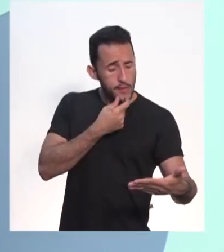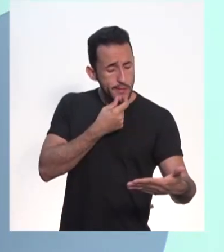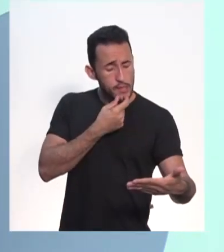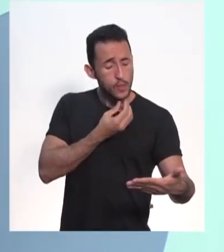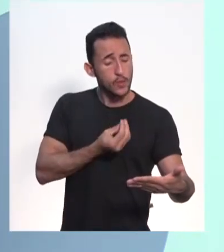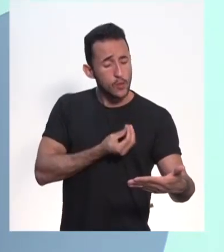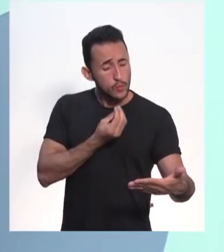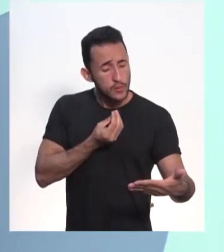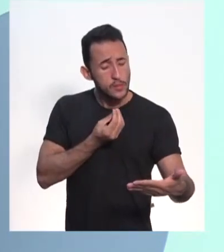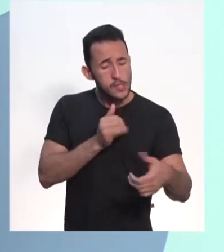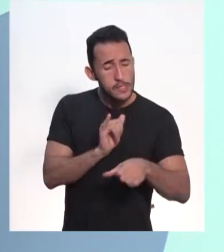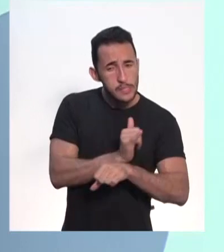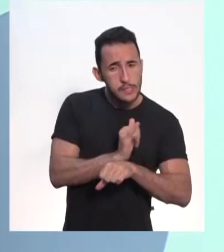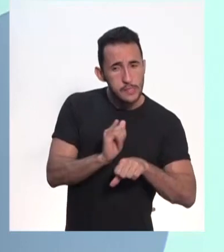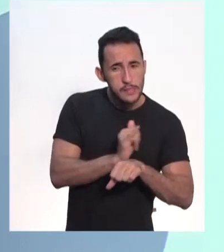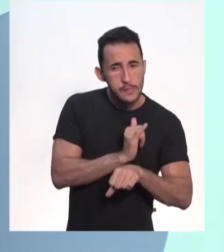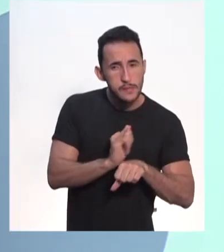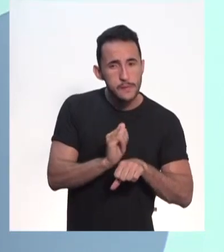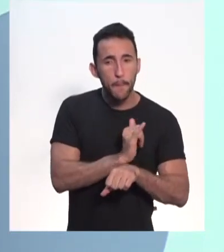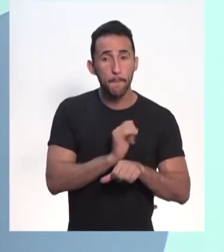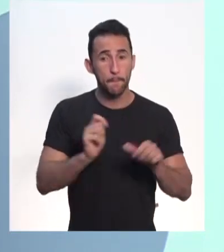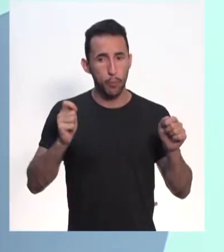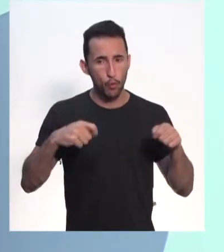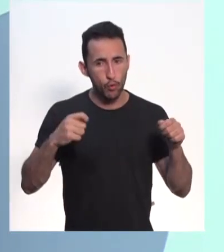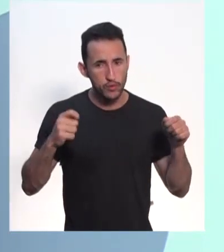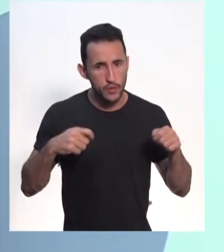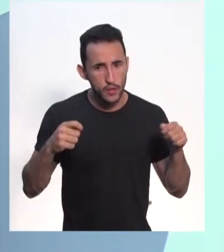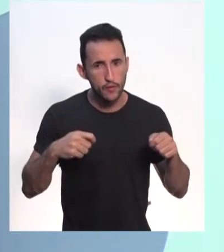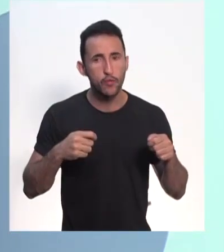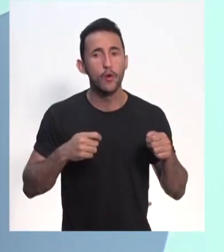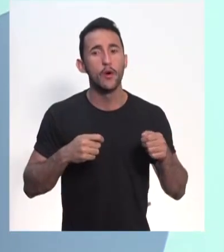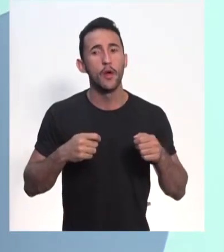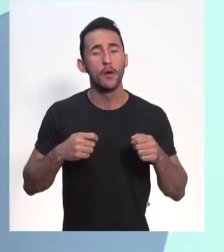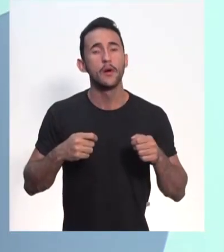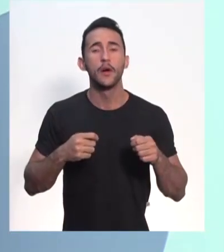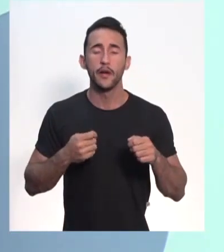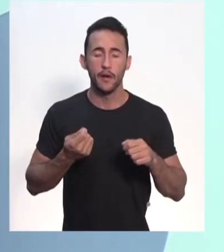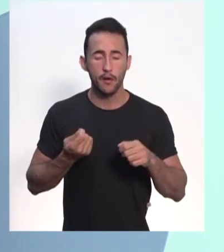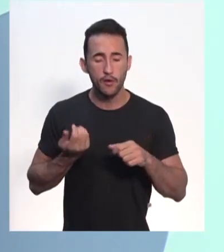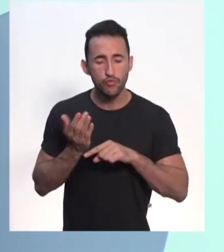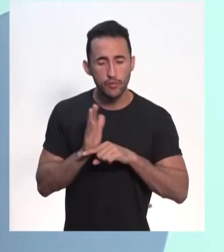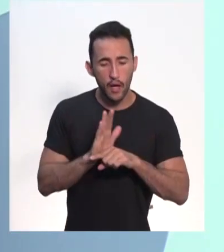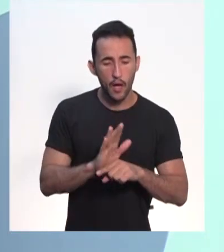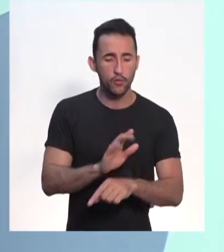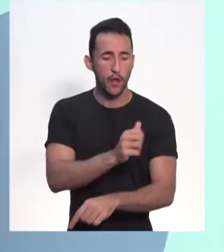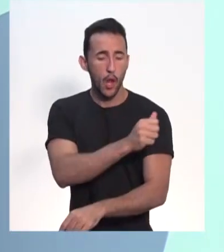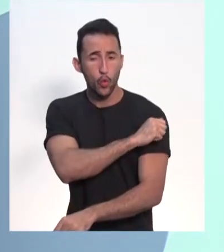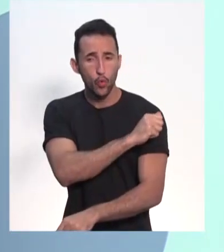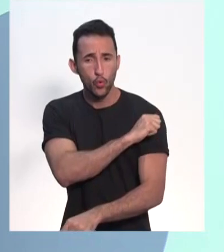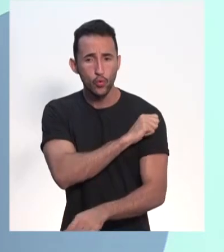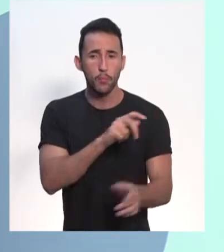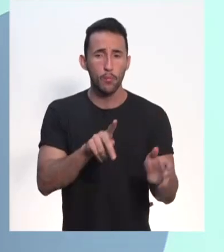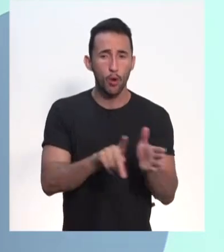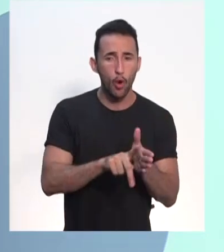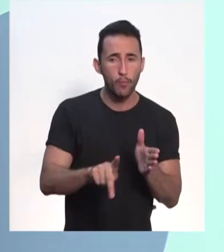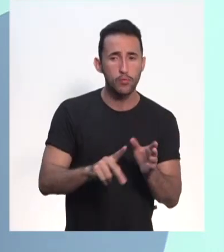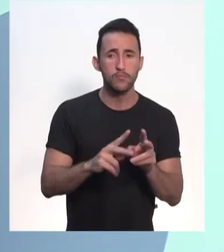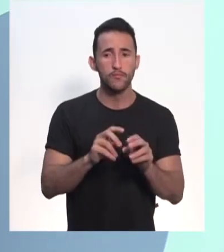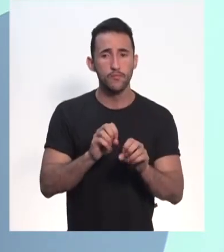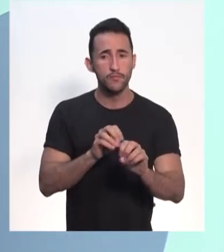este momento de pandemia, que a gente vai ter que se movimentar em casa e refletir sobre